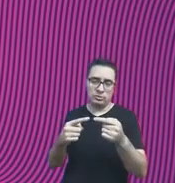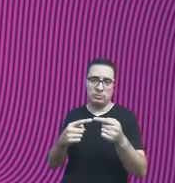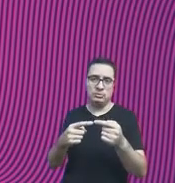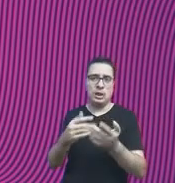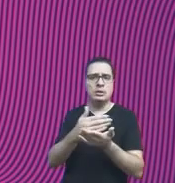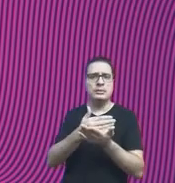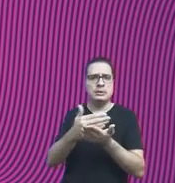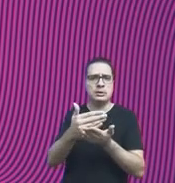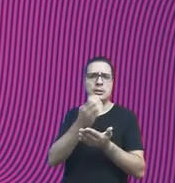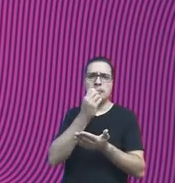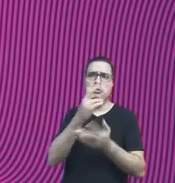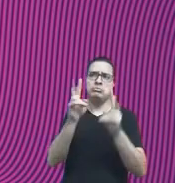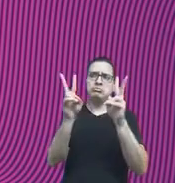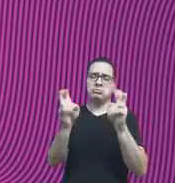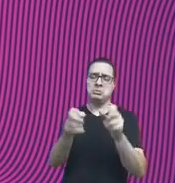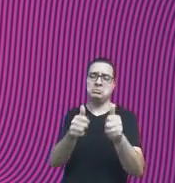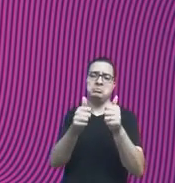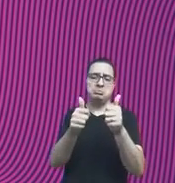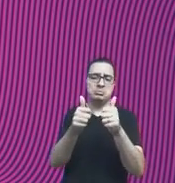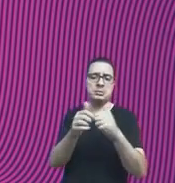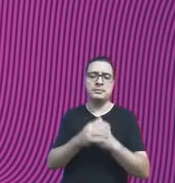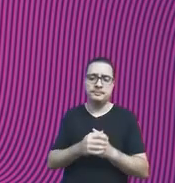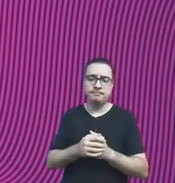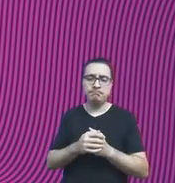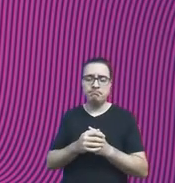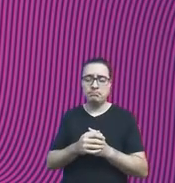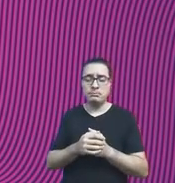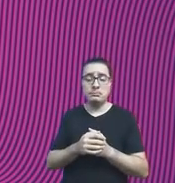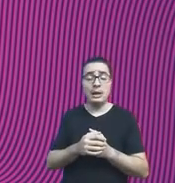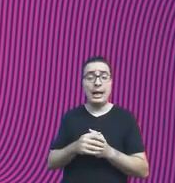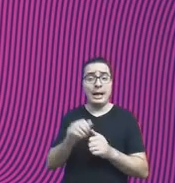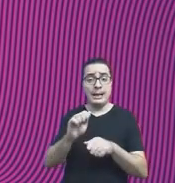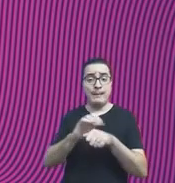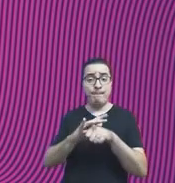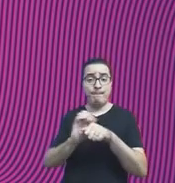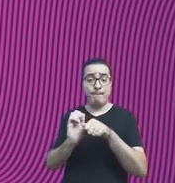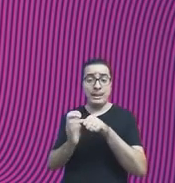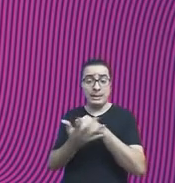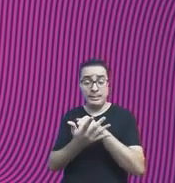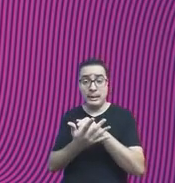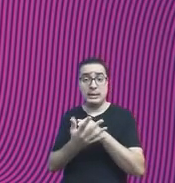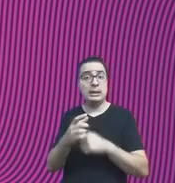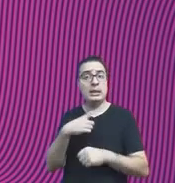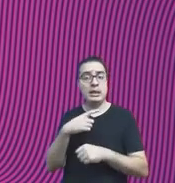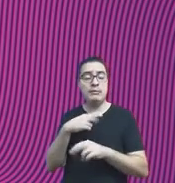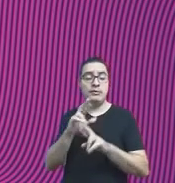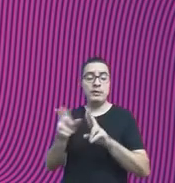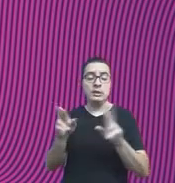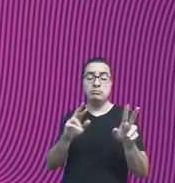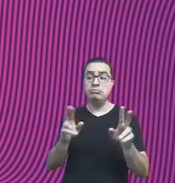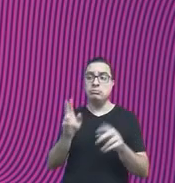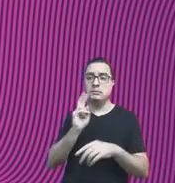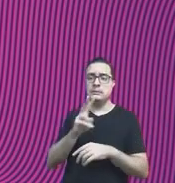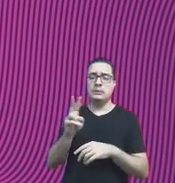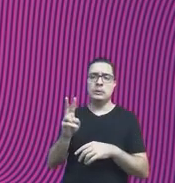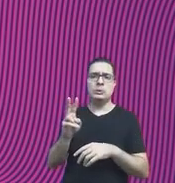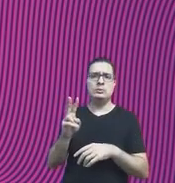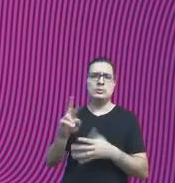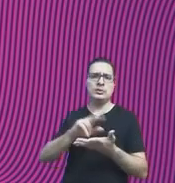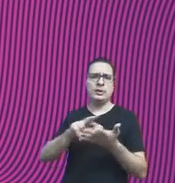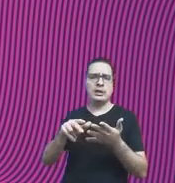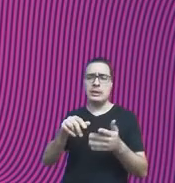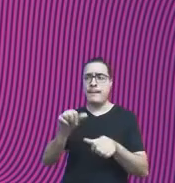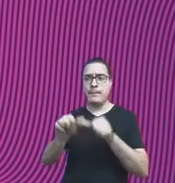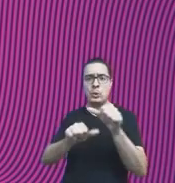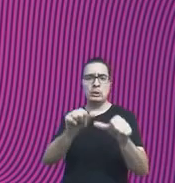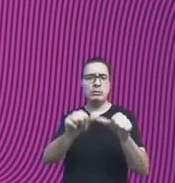tema. A pandemia, acho que ela trouxe muita luz para essa e com essas oscilações para o desequilíbrio que a gente